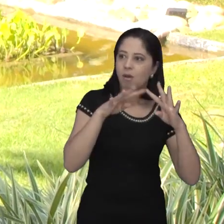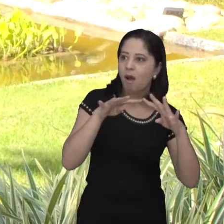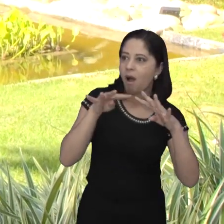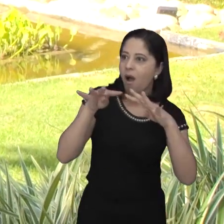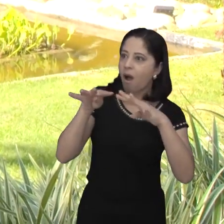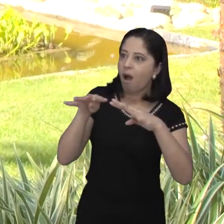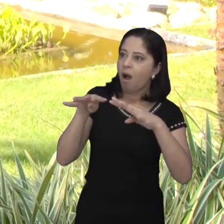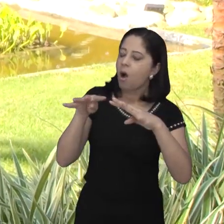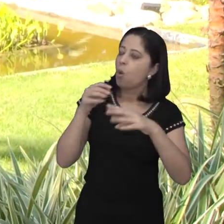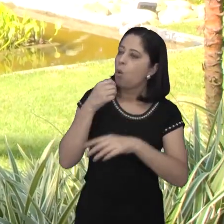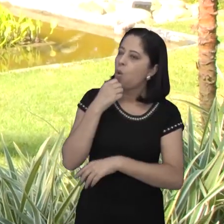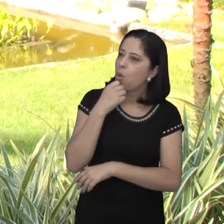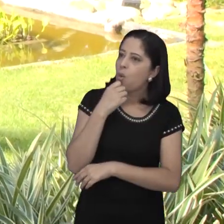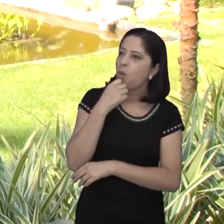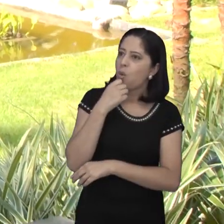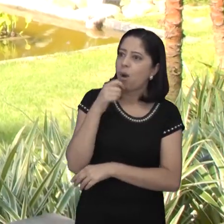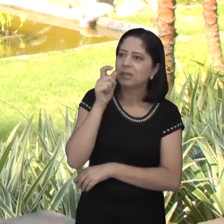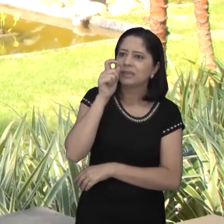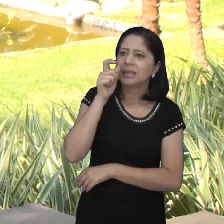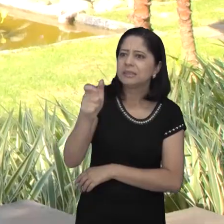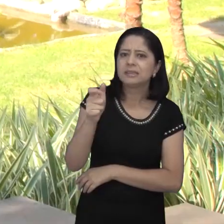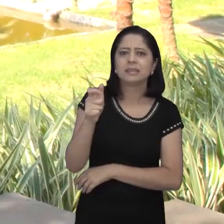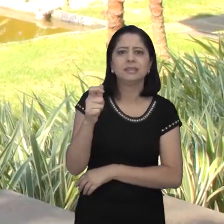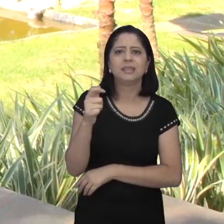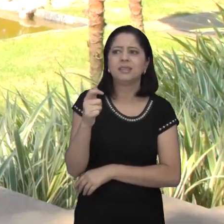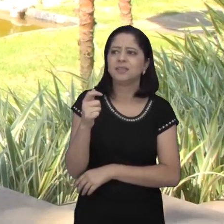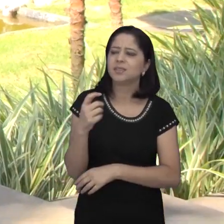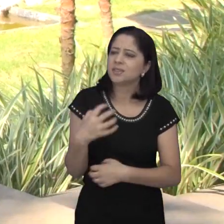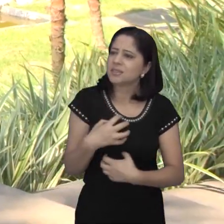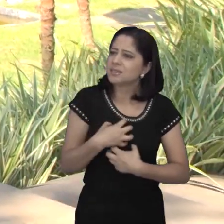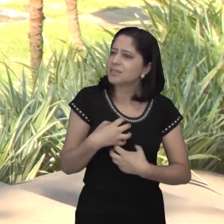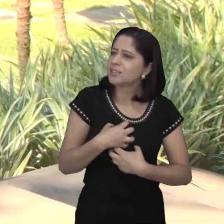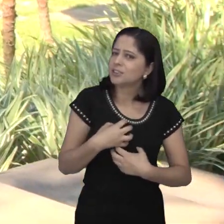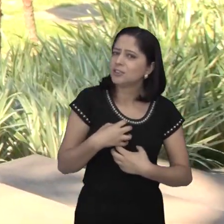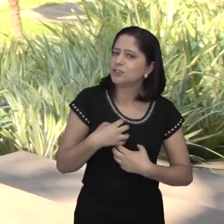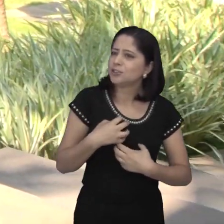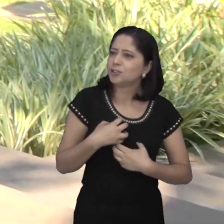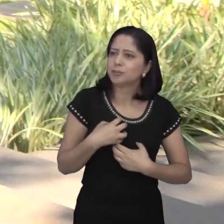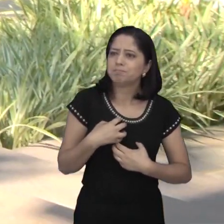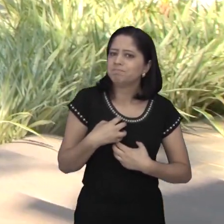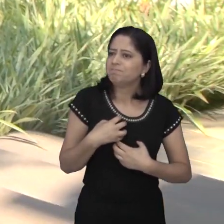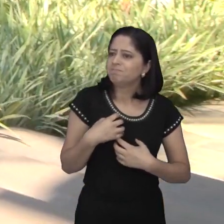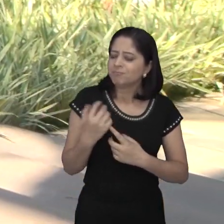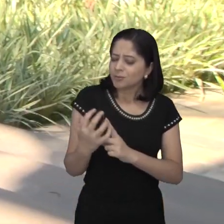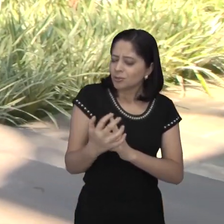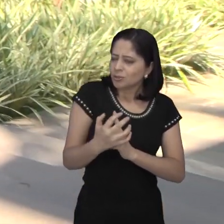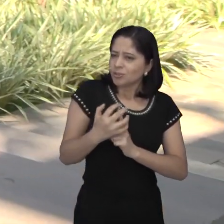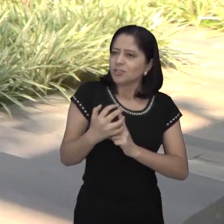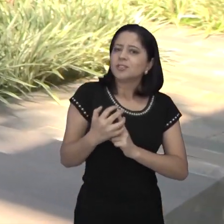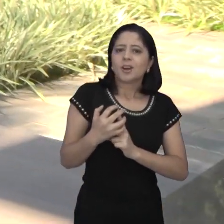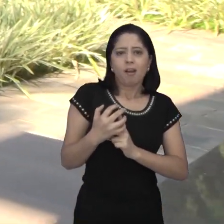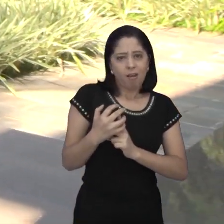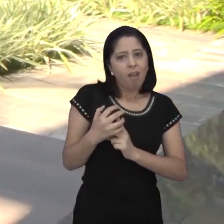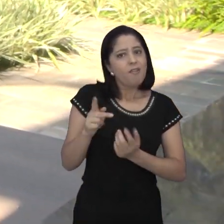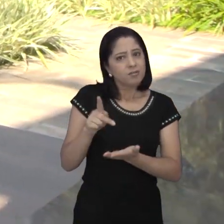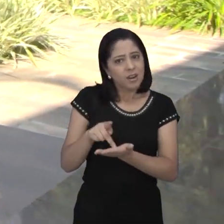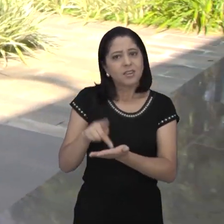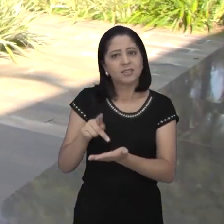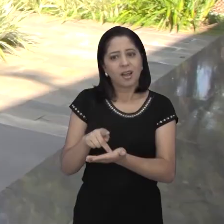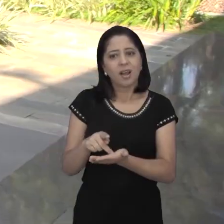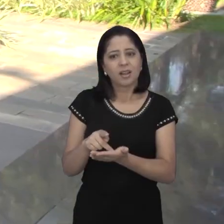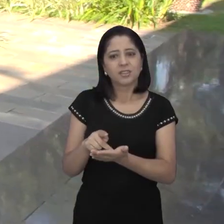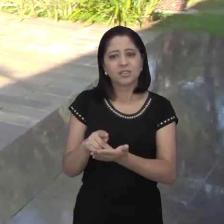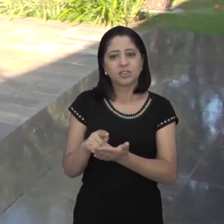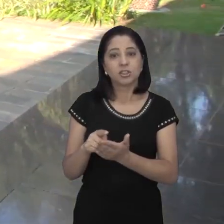nas pessoas alguma coisa de muito interessante, muito aconchegante, muito criativo.